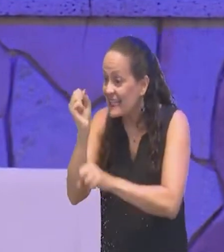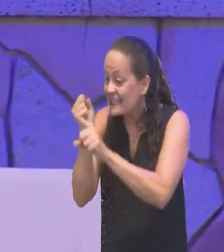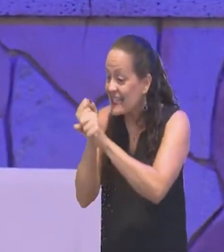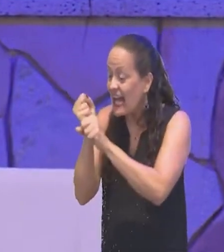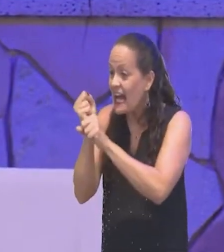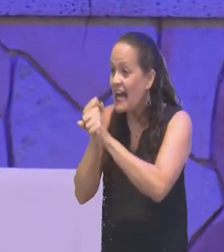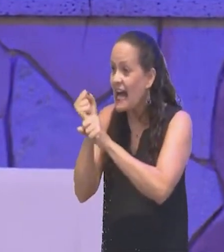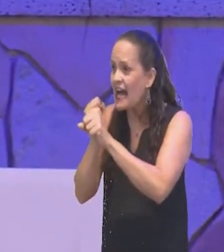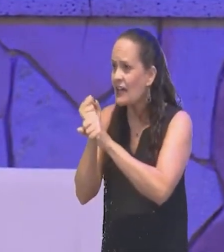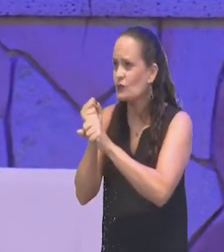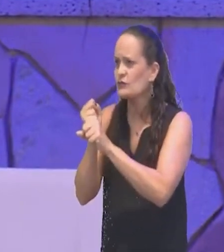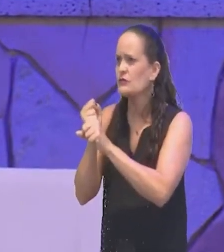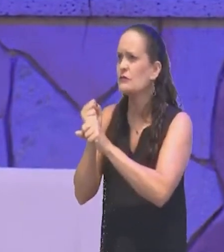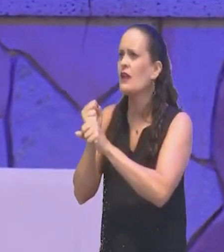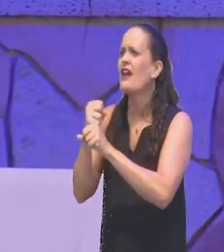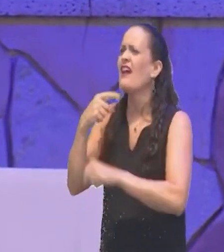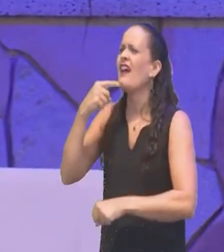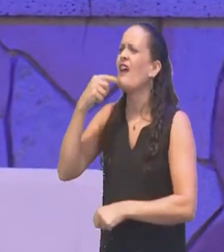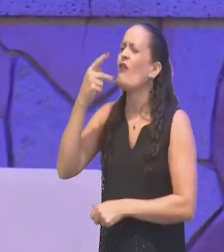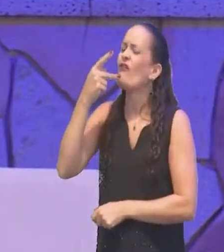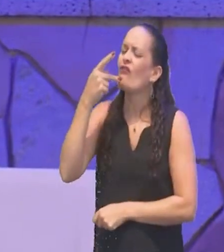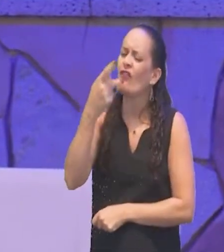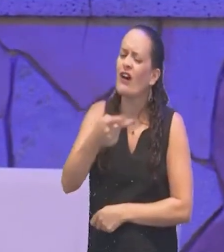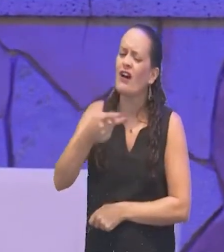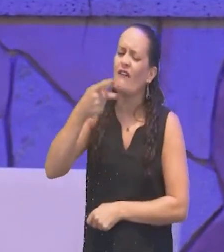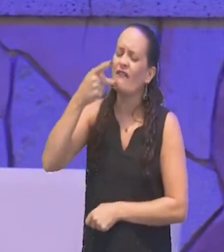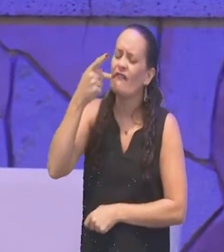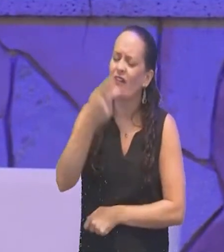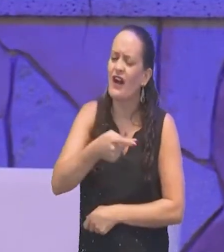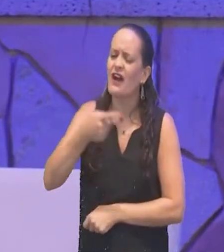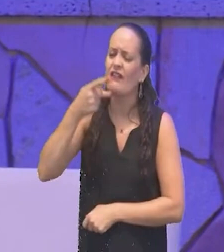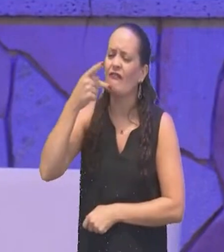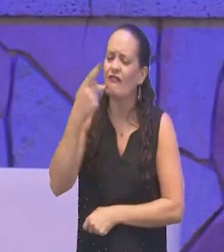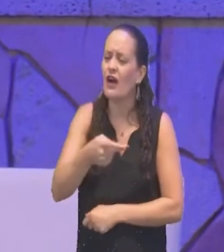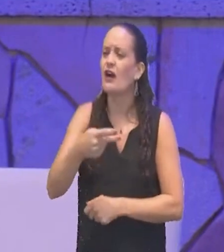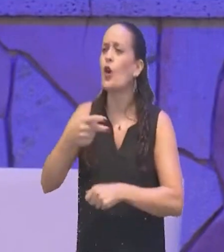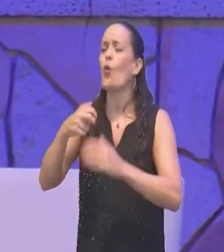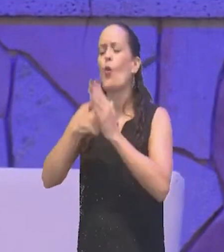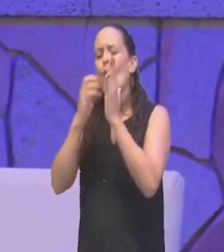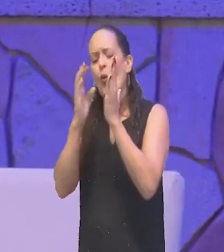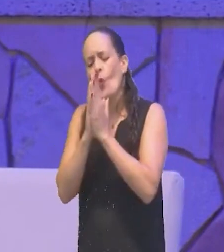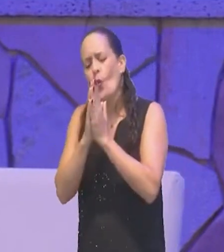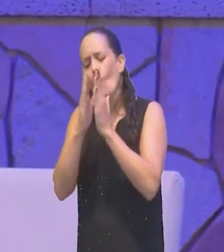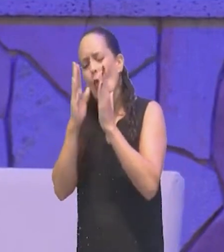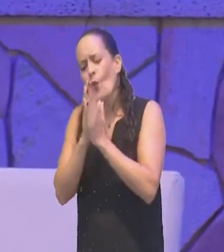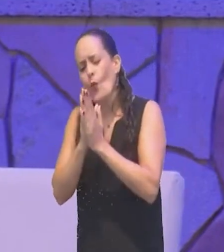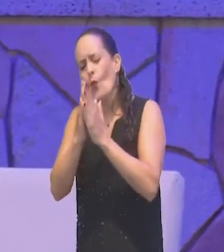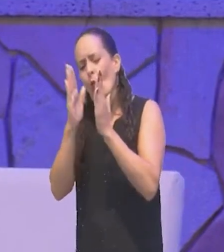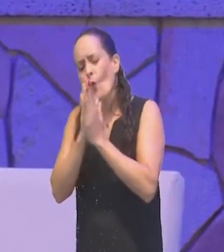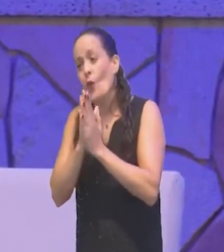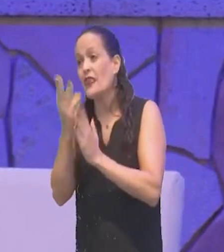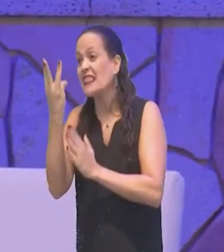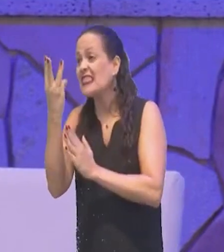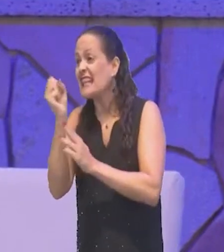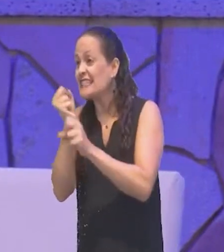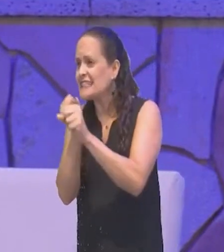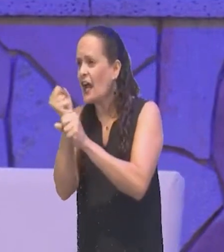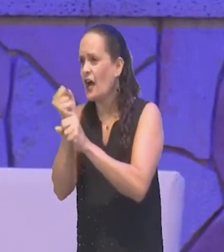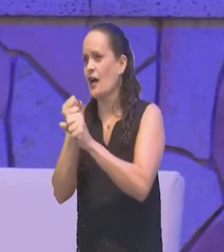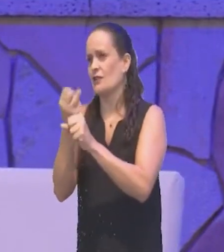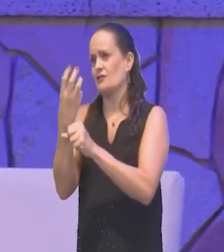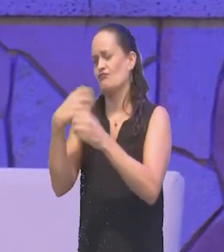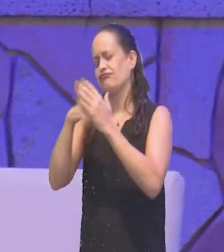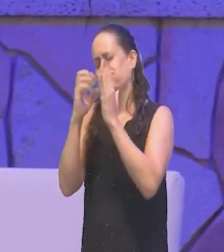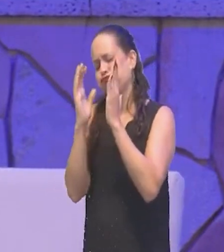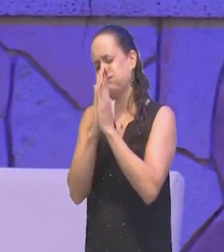houve um dia em que eu tivesse deixado de orar pelo papai. Não houve um dia que eu me esquecesse de interceder